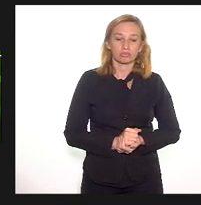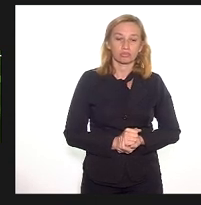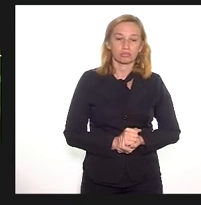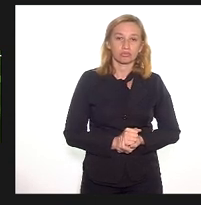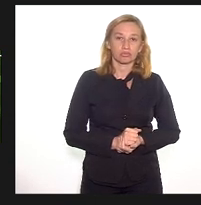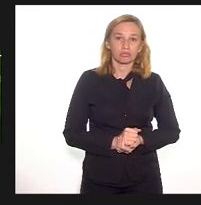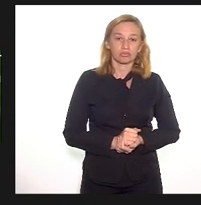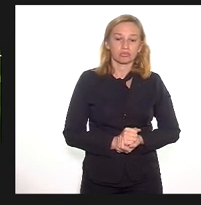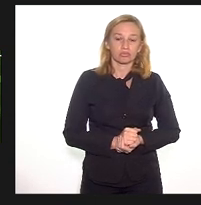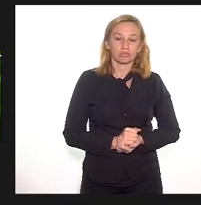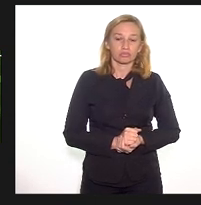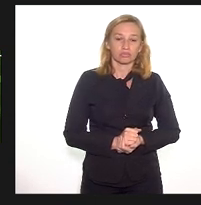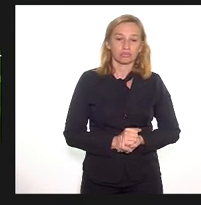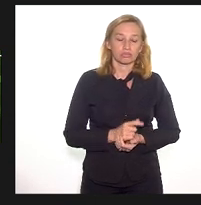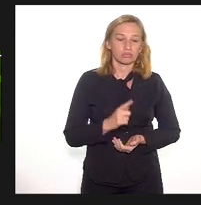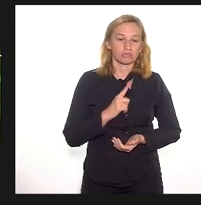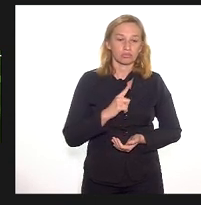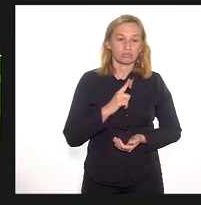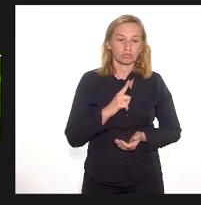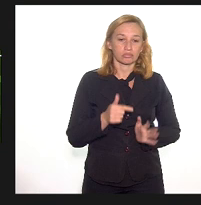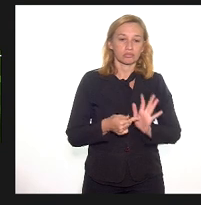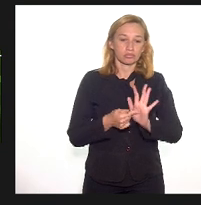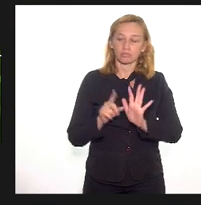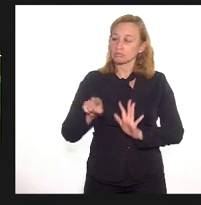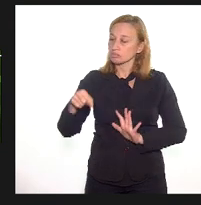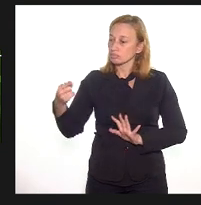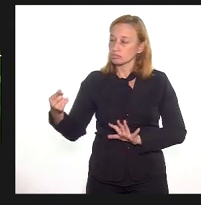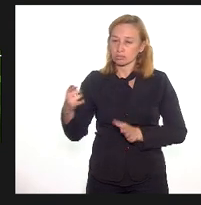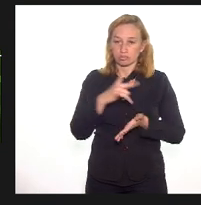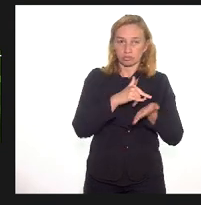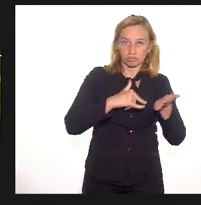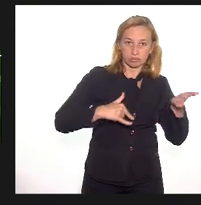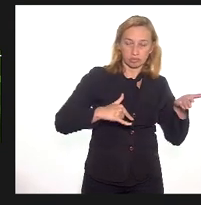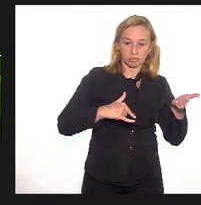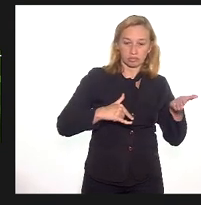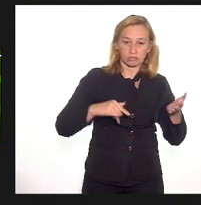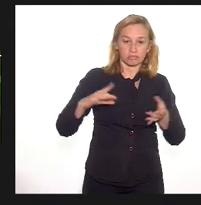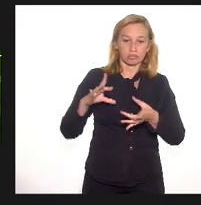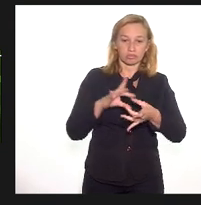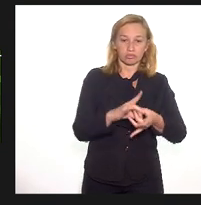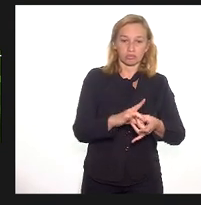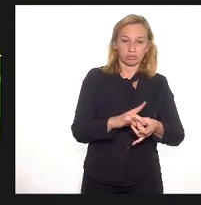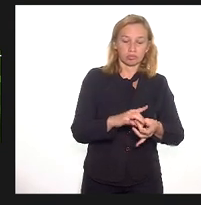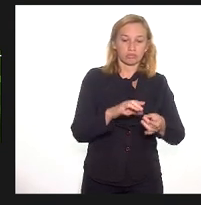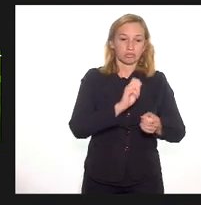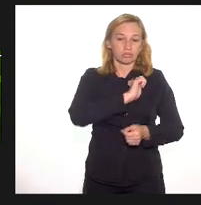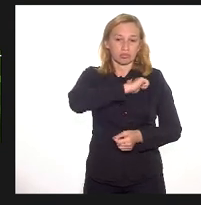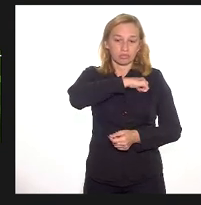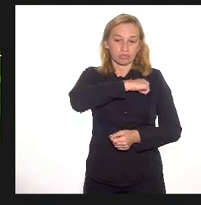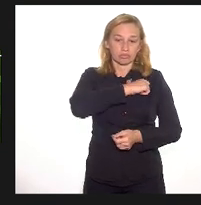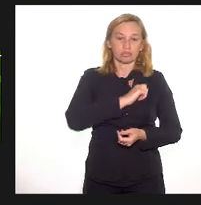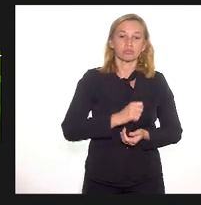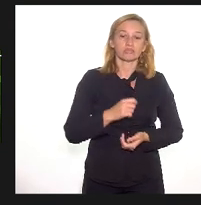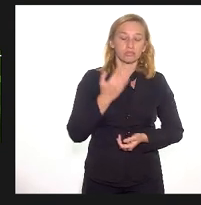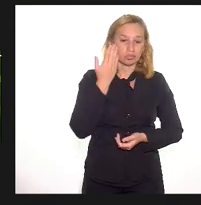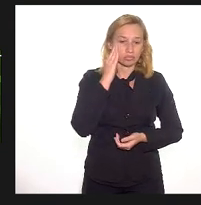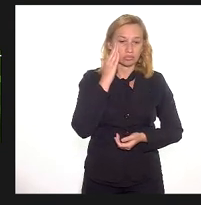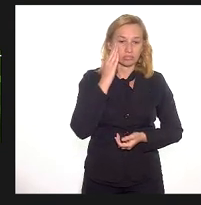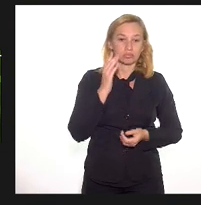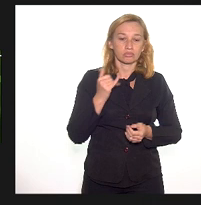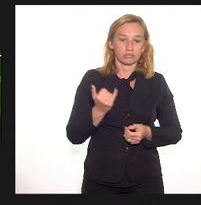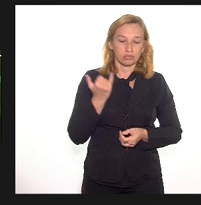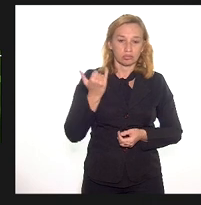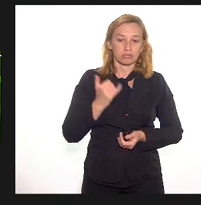tenha a identificação de outros documentos complementares que a fiscalização, porventura, entenda